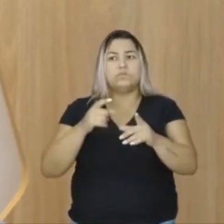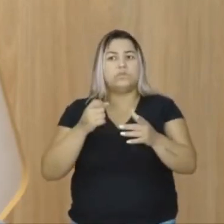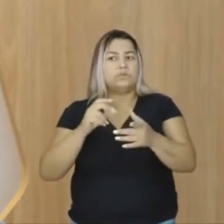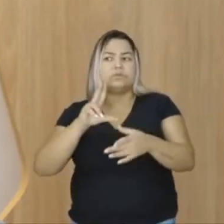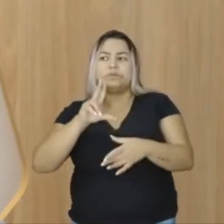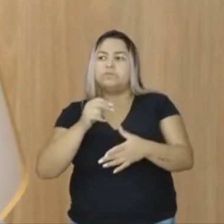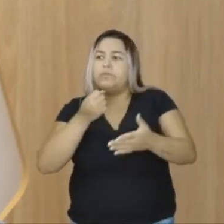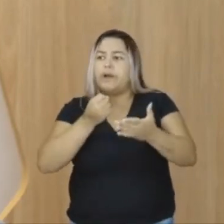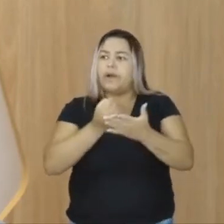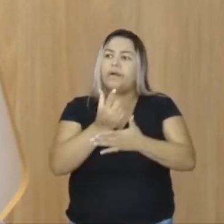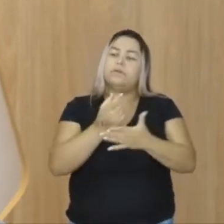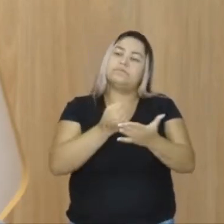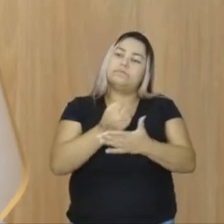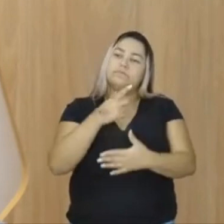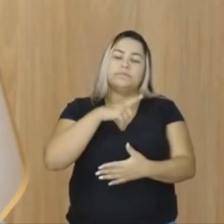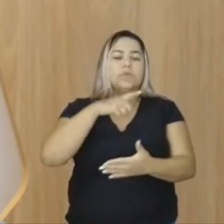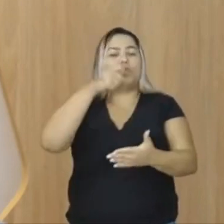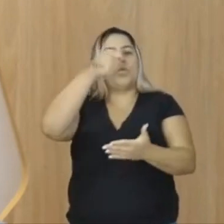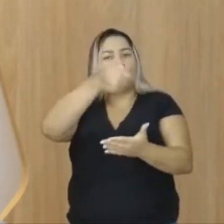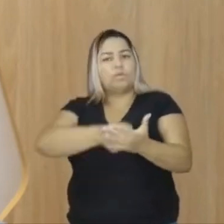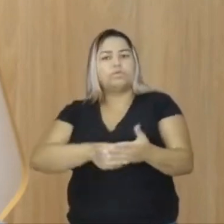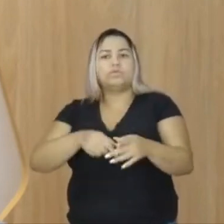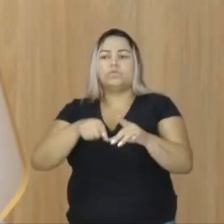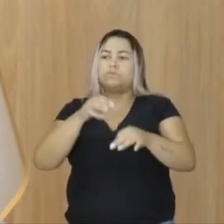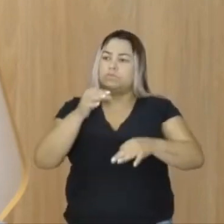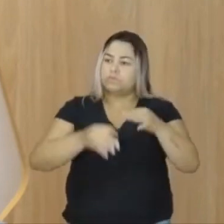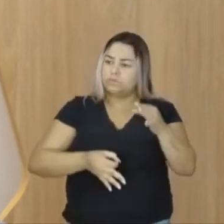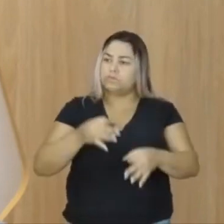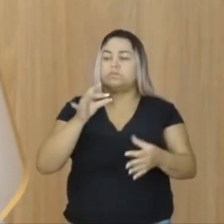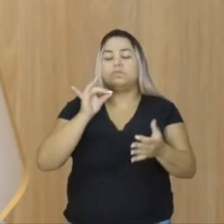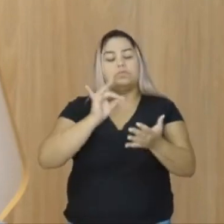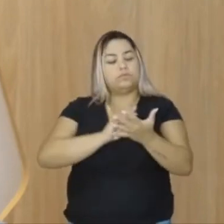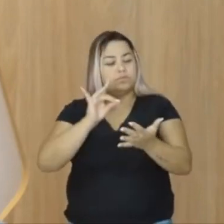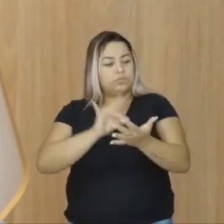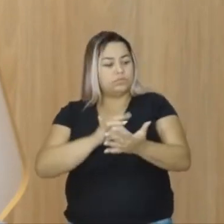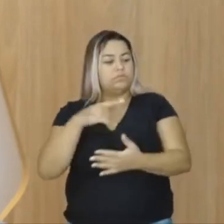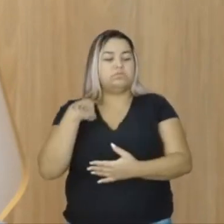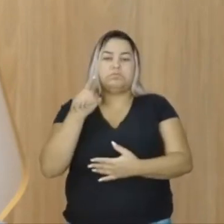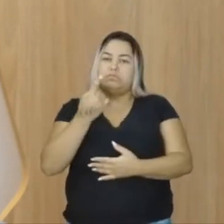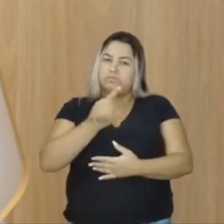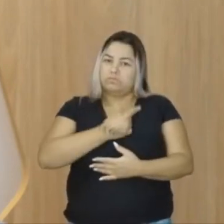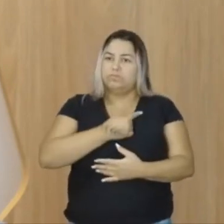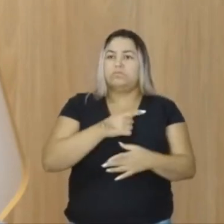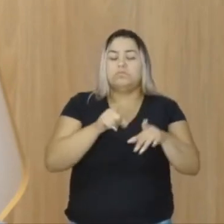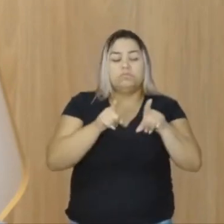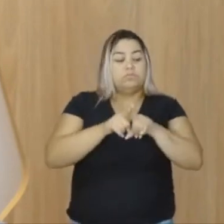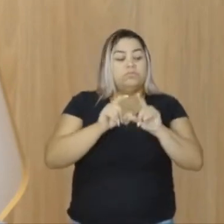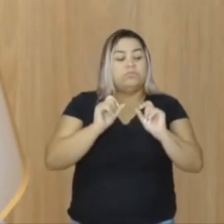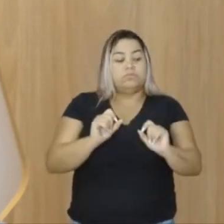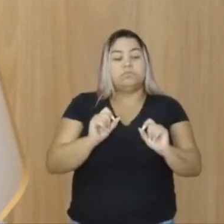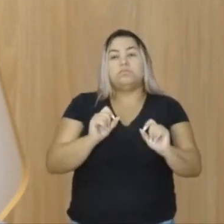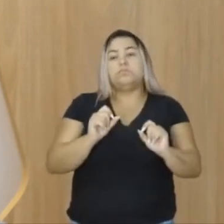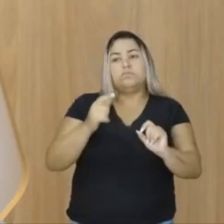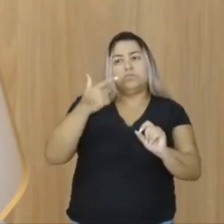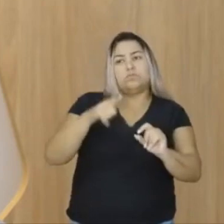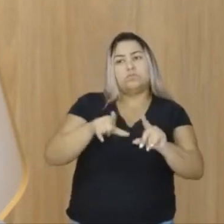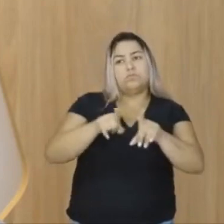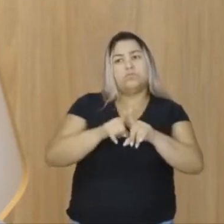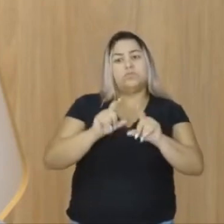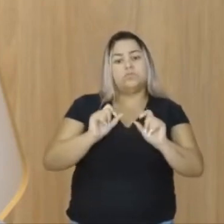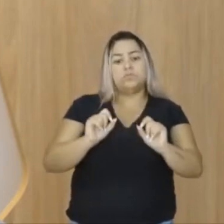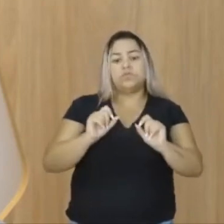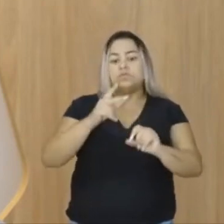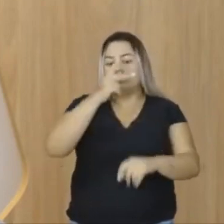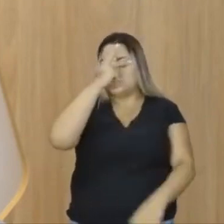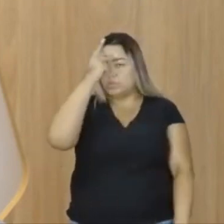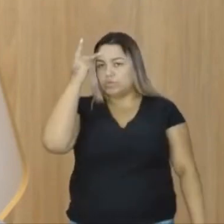imposto. Então, nós temos que cobrar a questão de justiça. É lógico que nós temos que revisitar a alíquota do imposto de pessoa